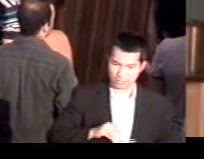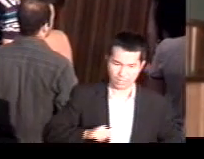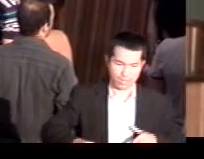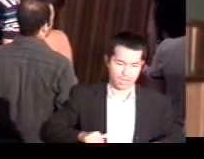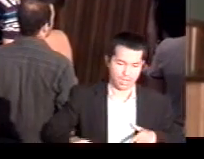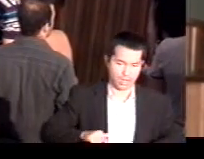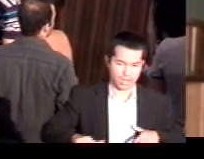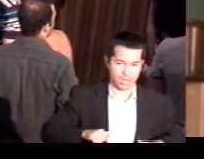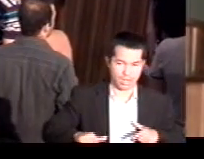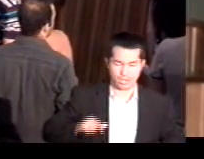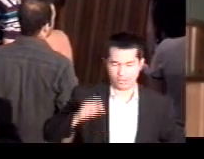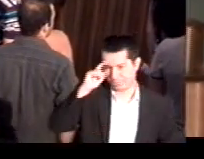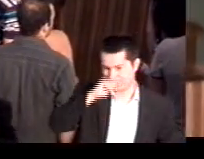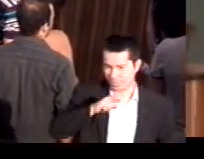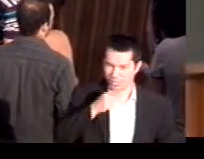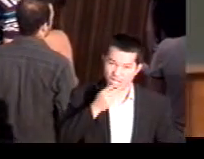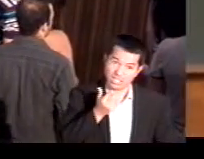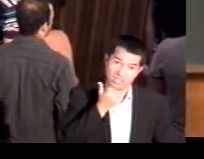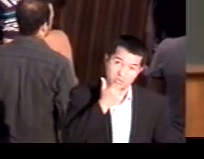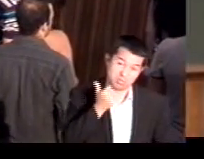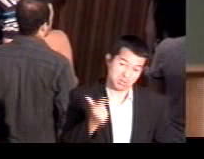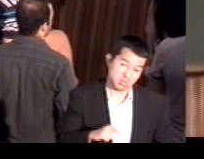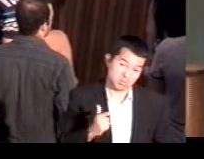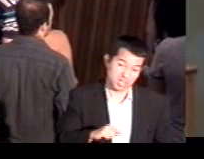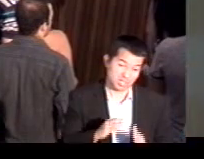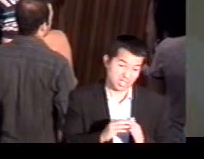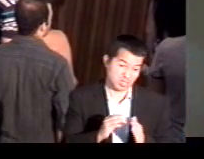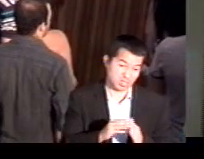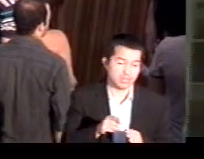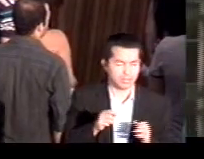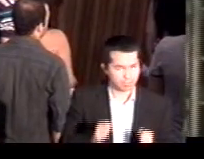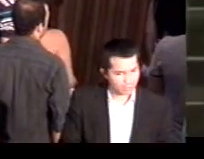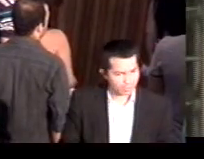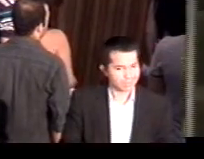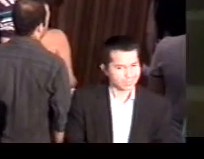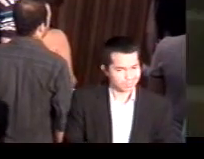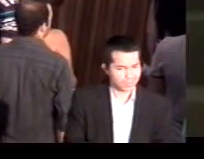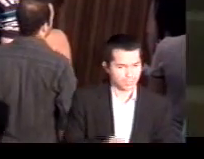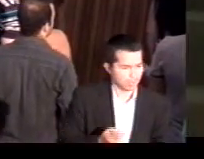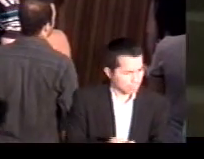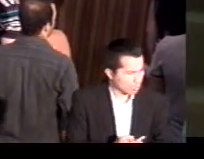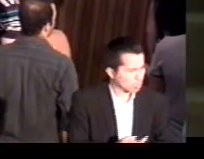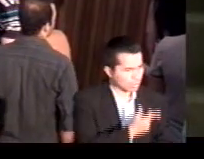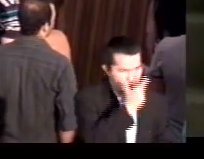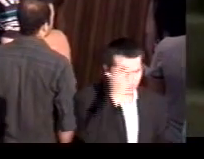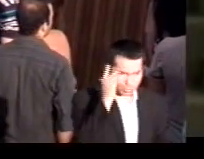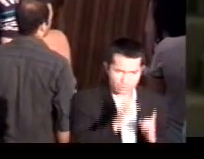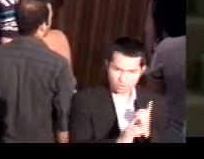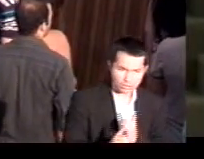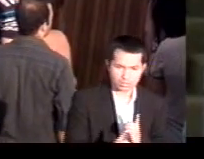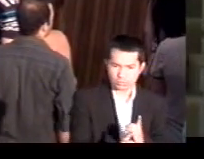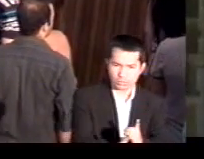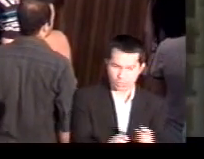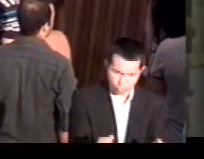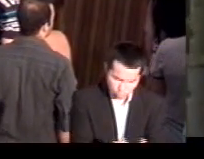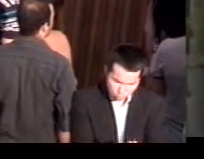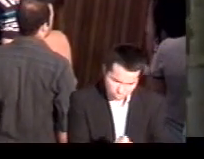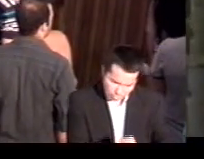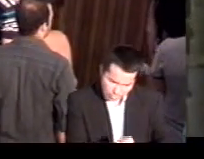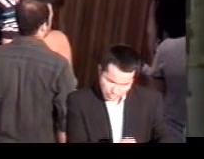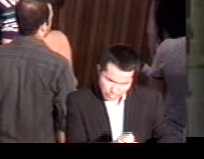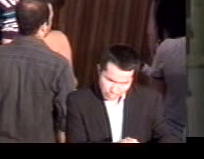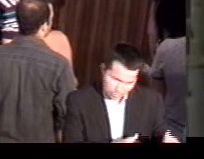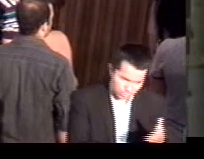juntos. Se não tiver célula nenhuma, procura um discipulador aqui da igreja, tem 24 horas. Alguém vai te ajudar, mas não entra